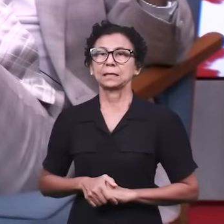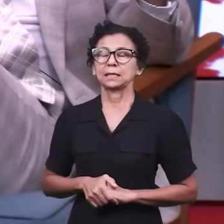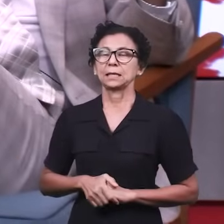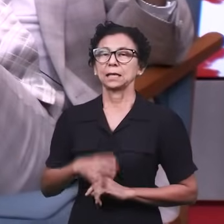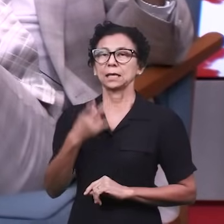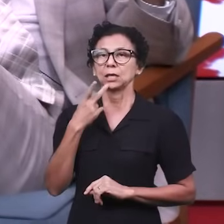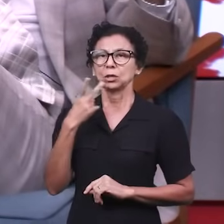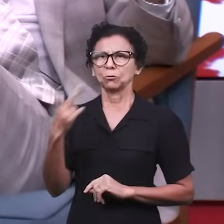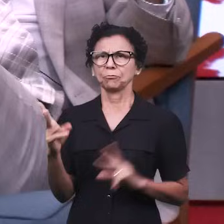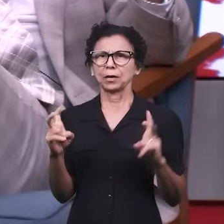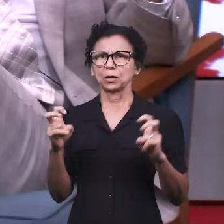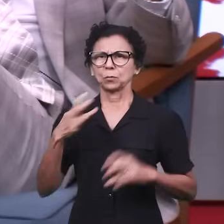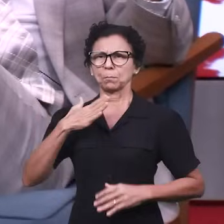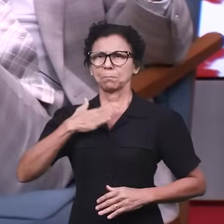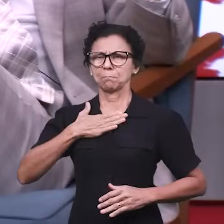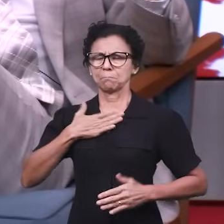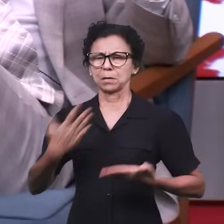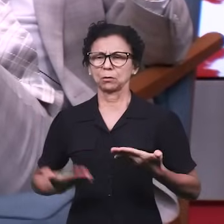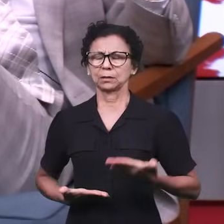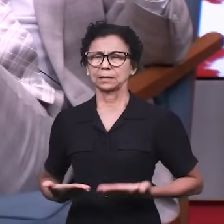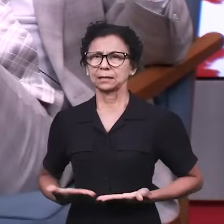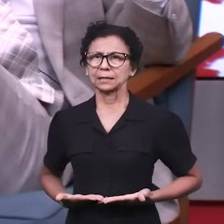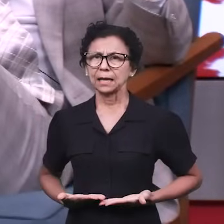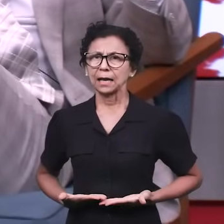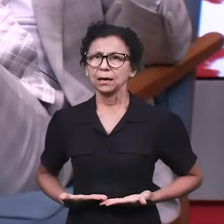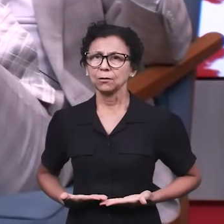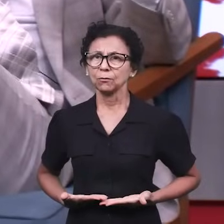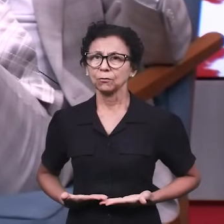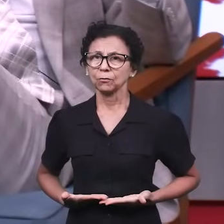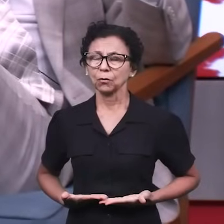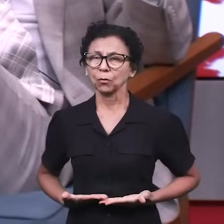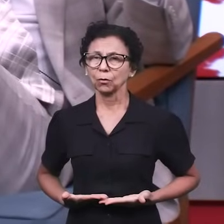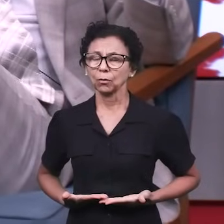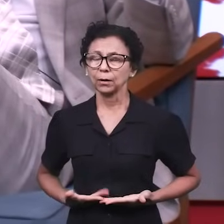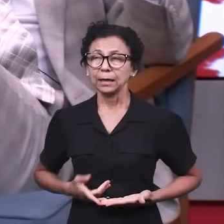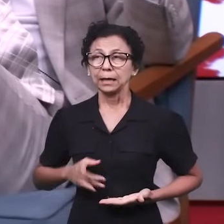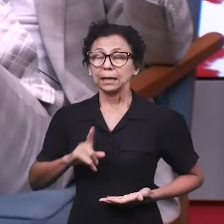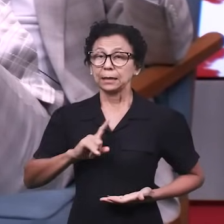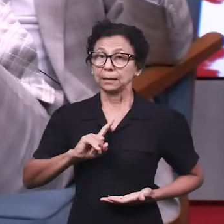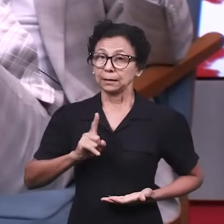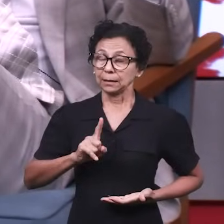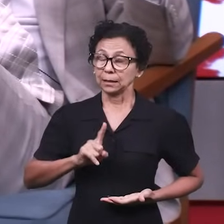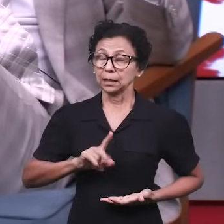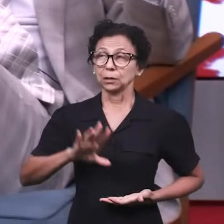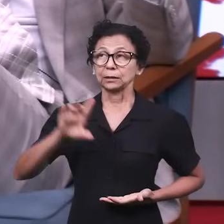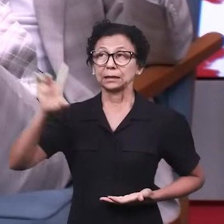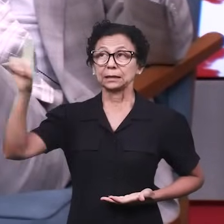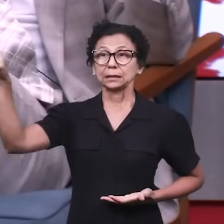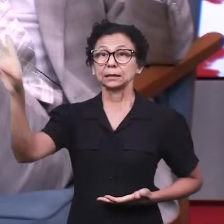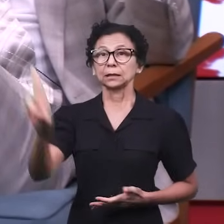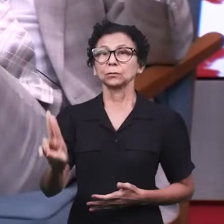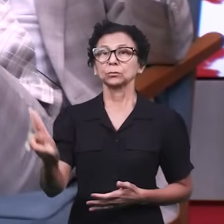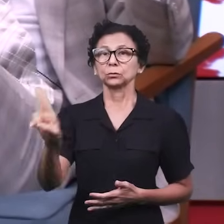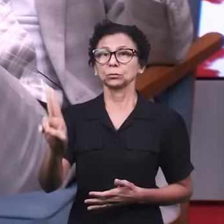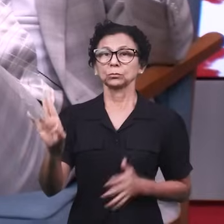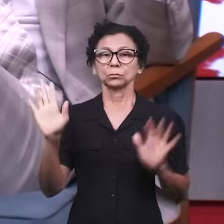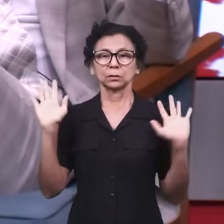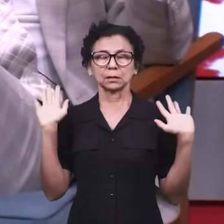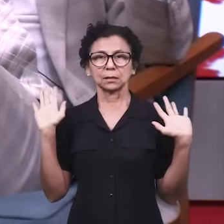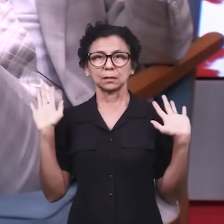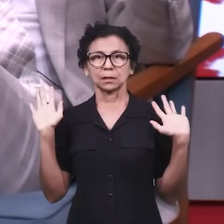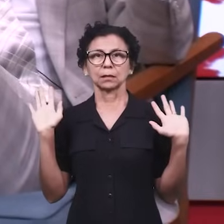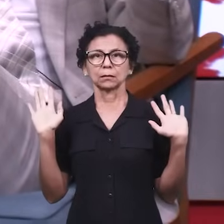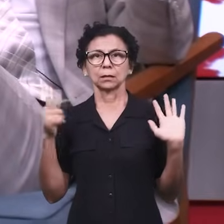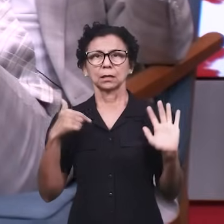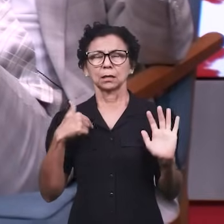de Amadeu, não, ele é servo daquele que me usa, daquele de que eu sou instrumento.